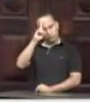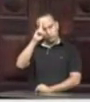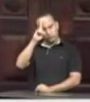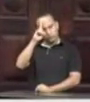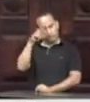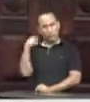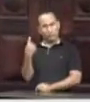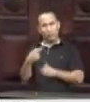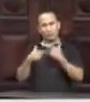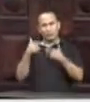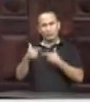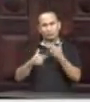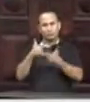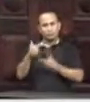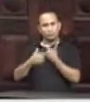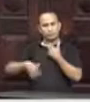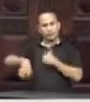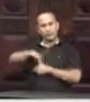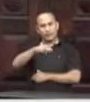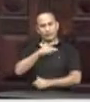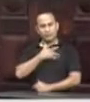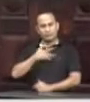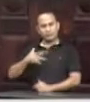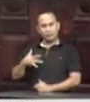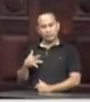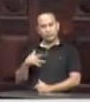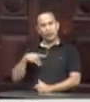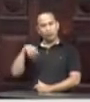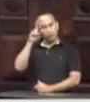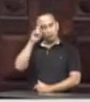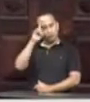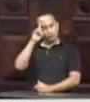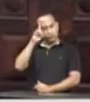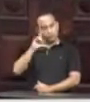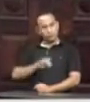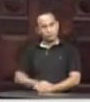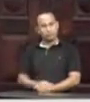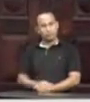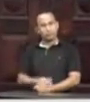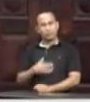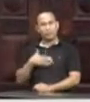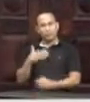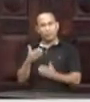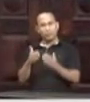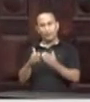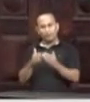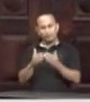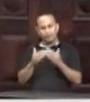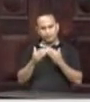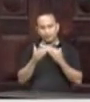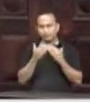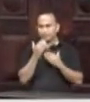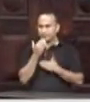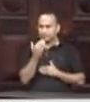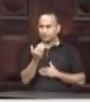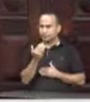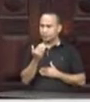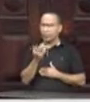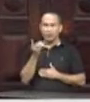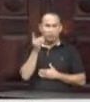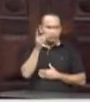A nossa luta pela área da saúde é todo dia. Então eu vou pedir aos